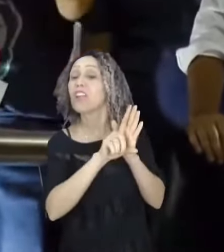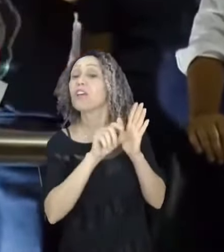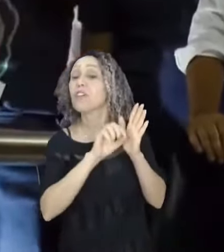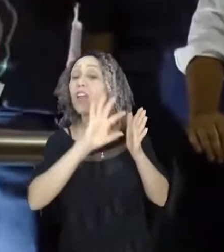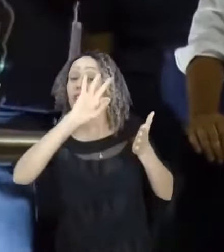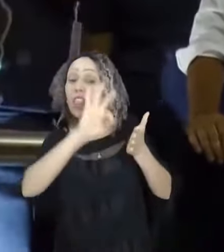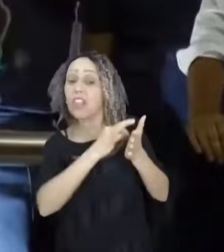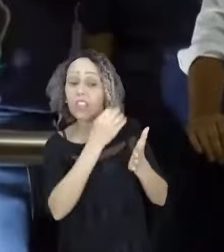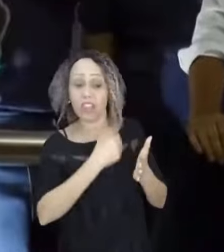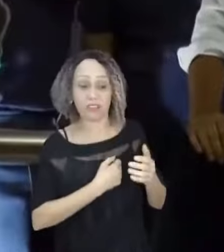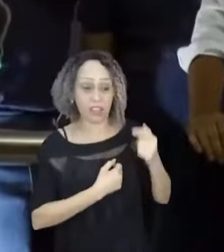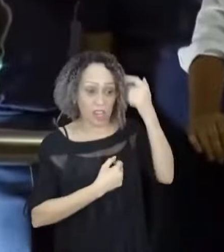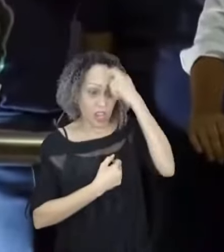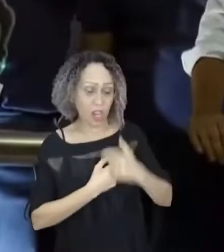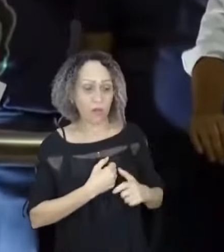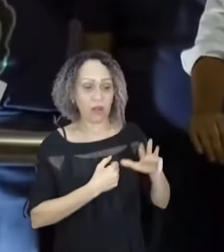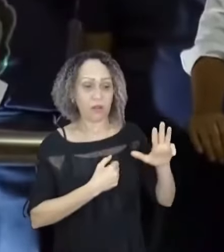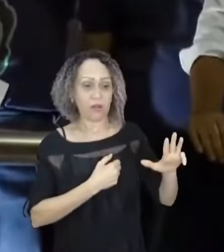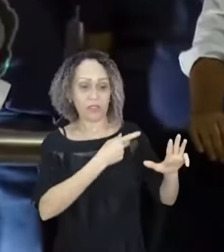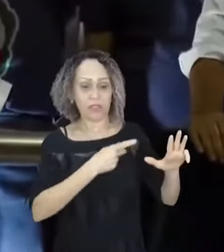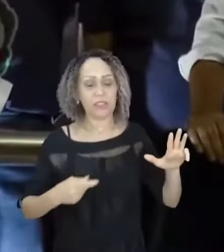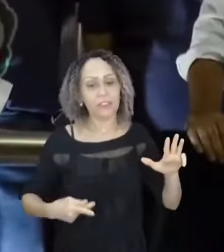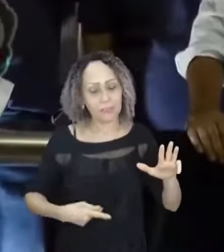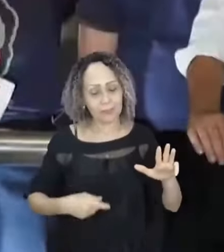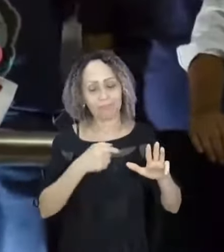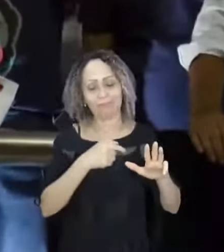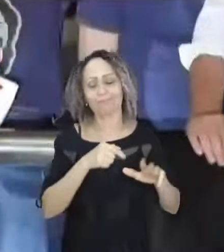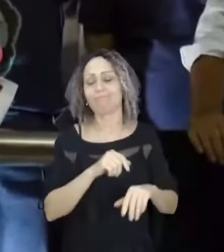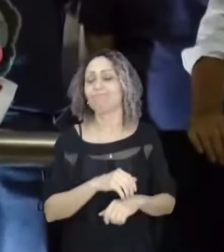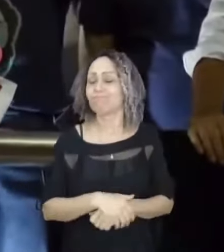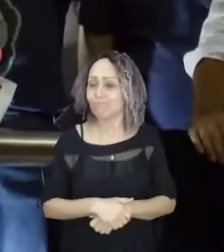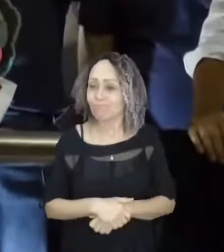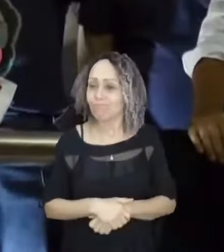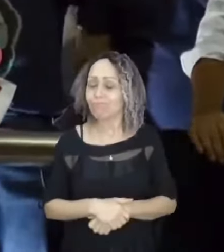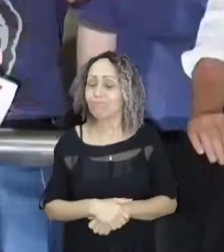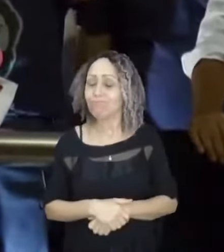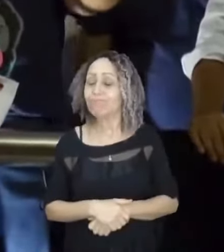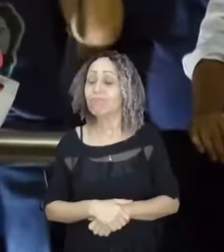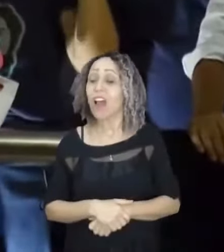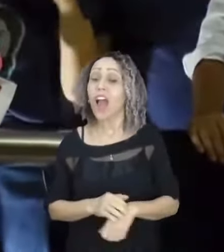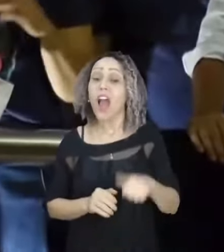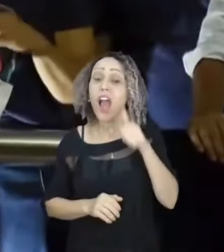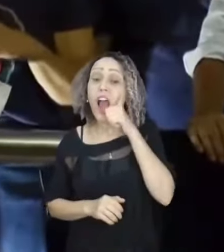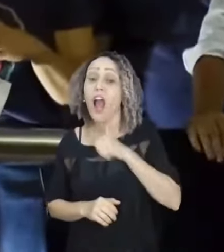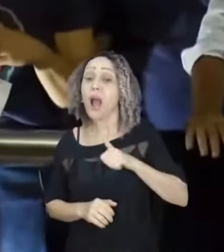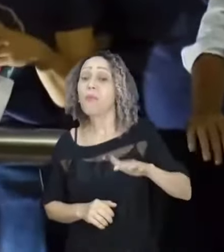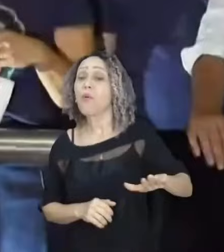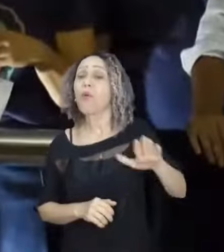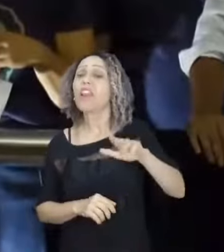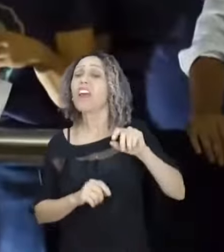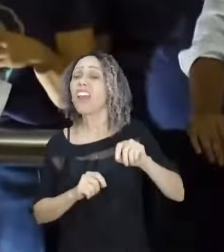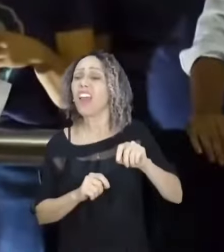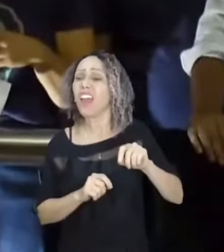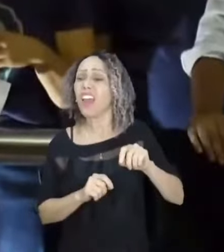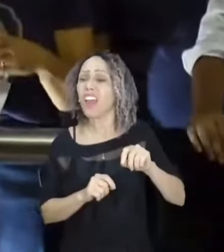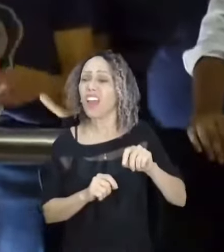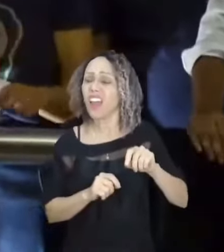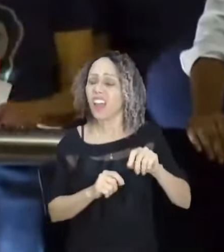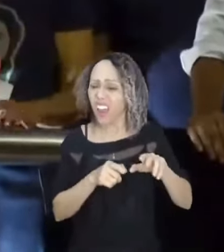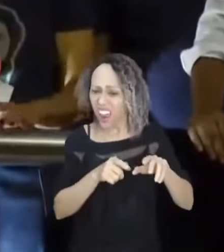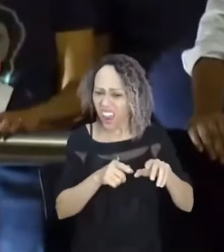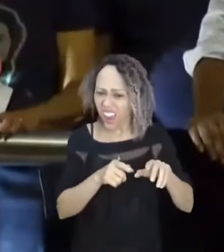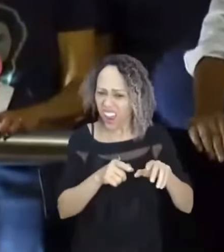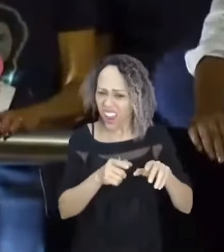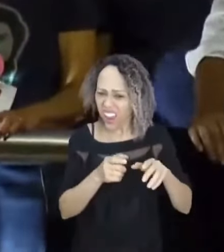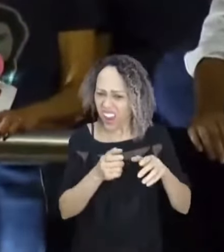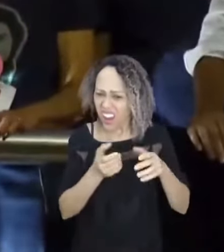Eu queria dizer para vocês uma coisa. A mulher não aceita, não quer